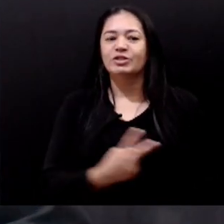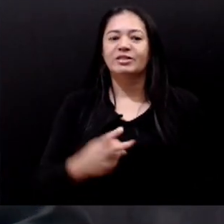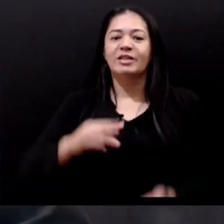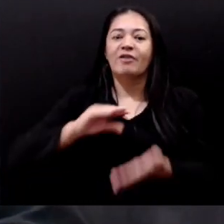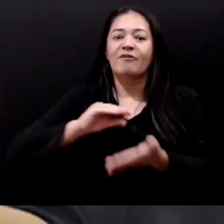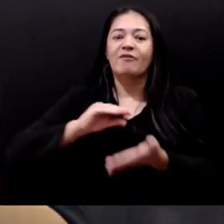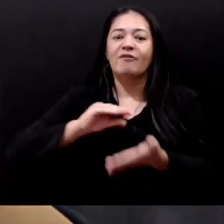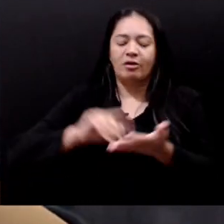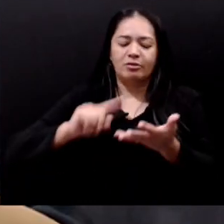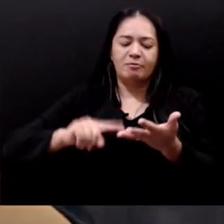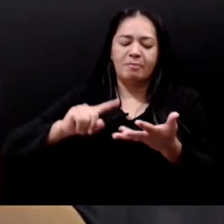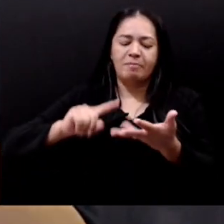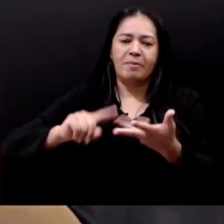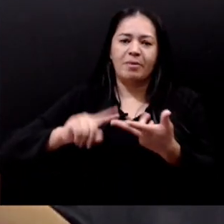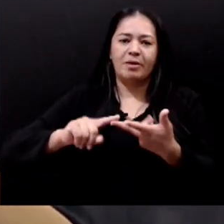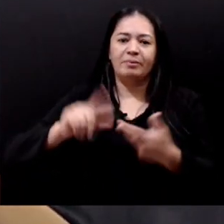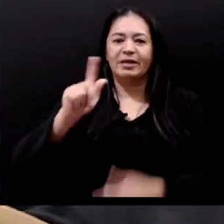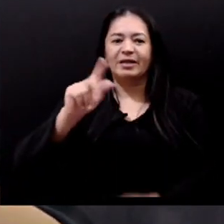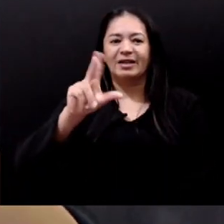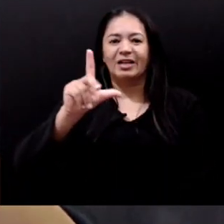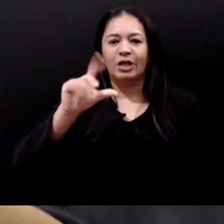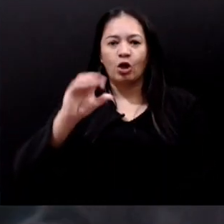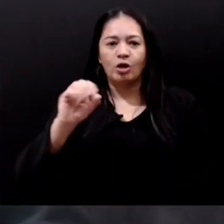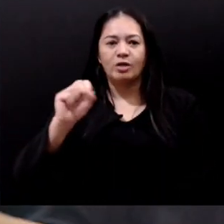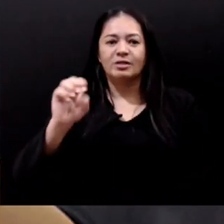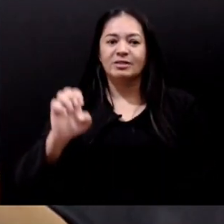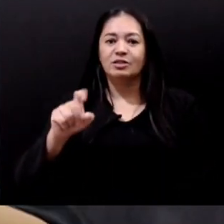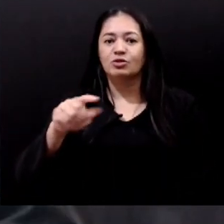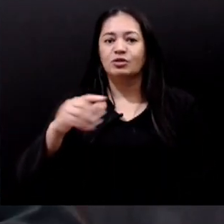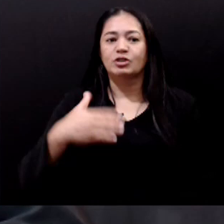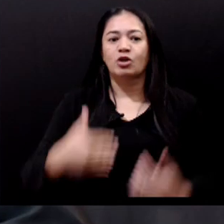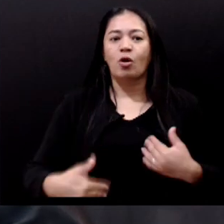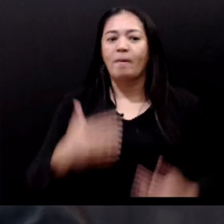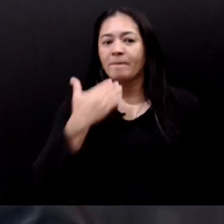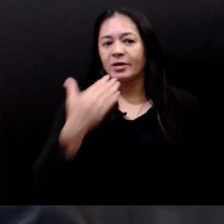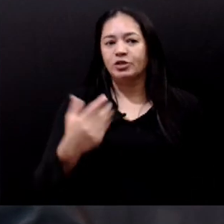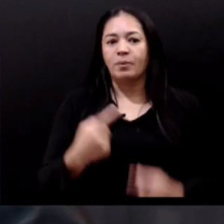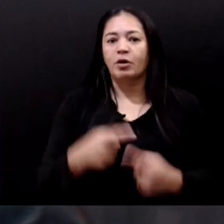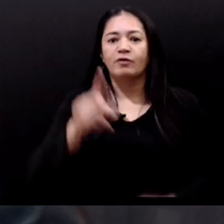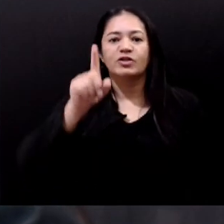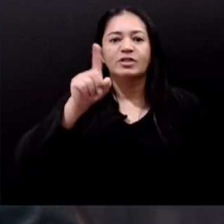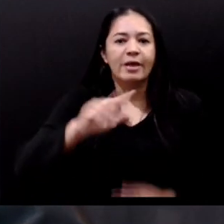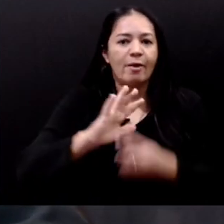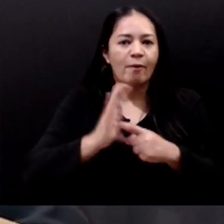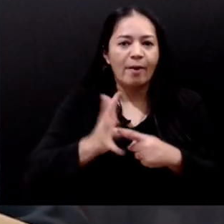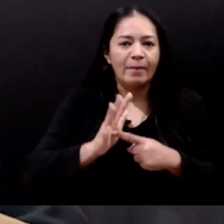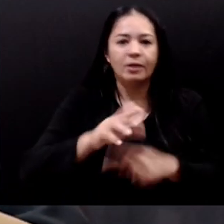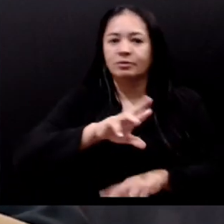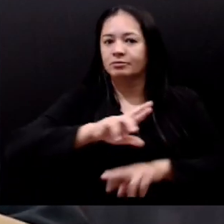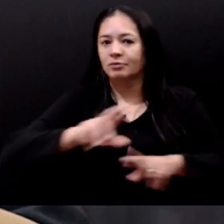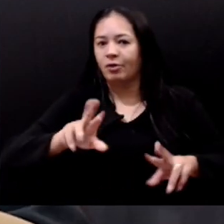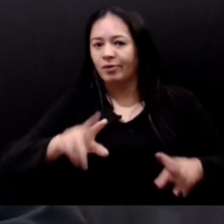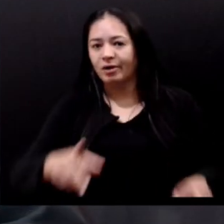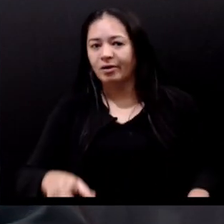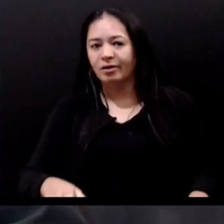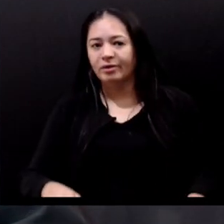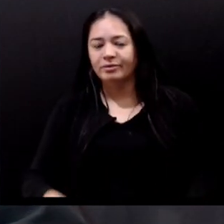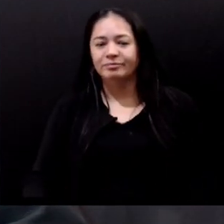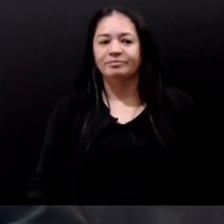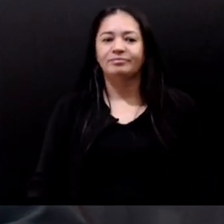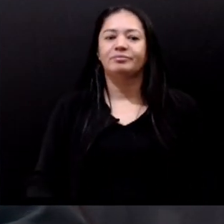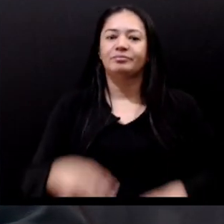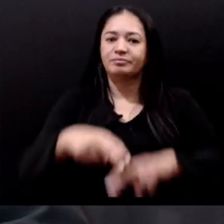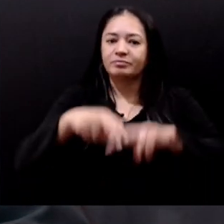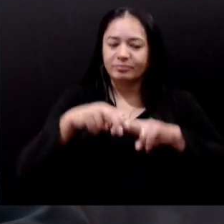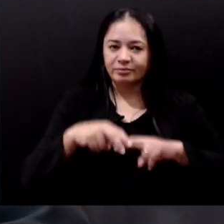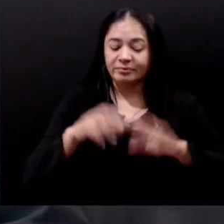e seu corpo vai gritar por aquilo e você vai falhar, porque você não é uma máquina, você é um ser humano. E aí, essa restrição em excesso,